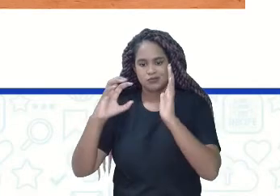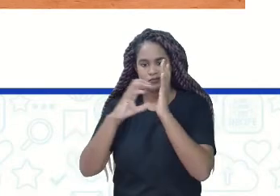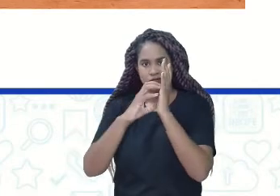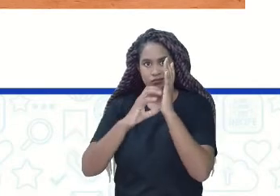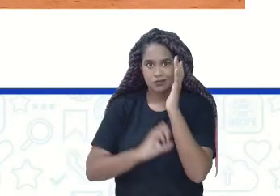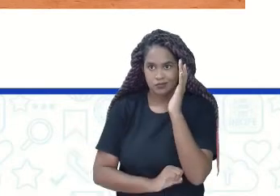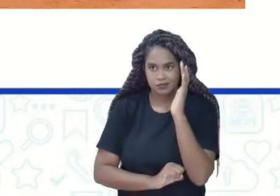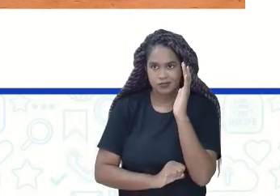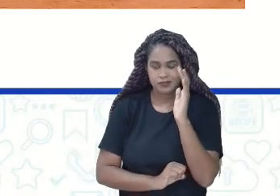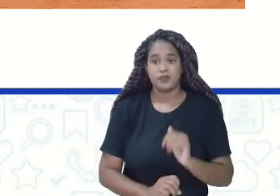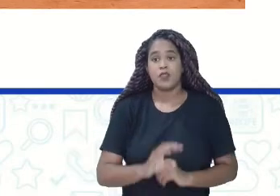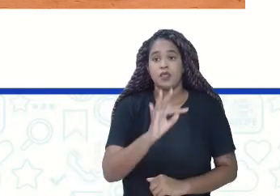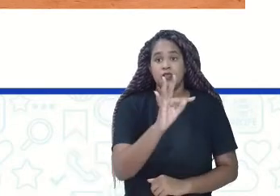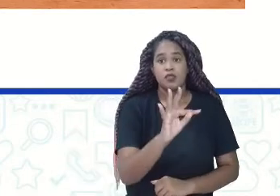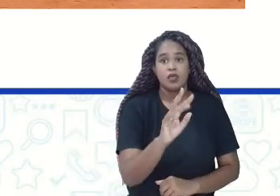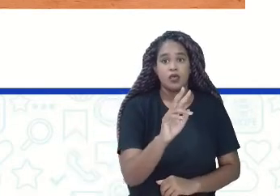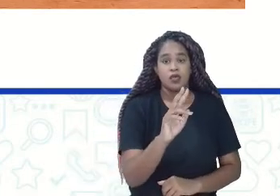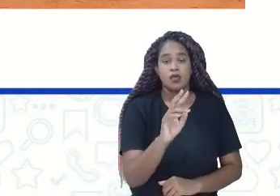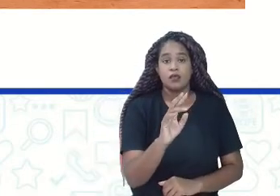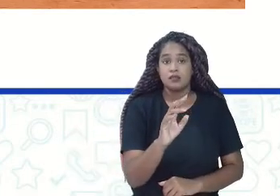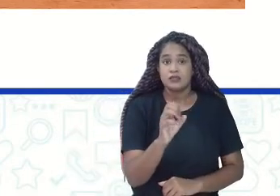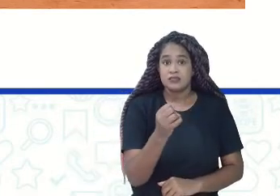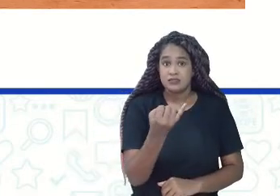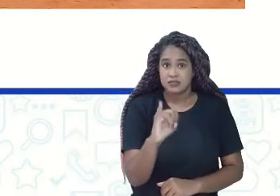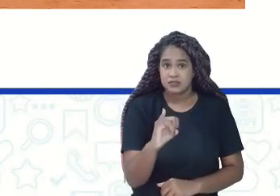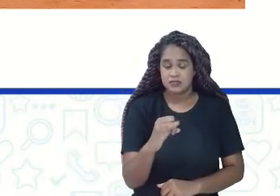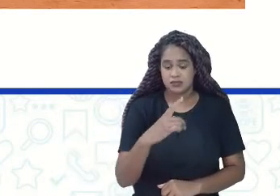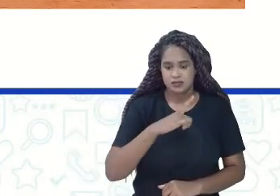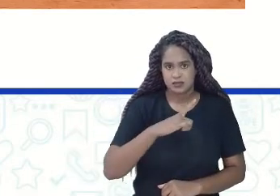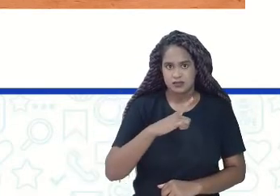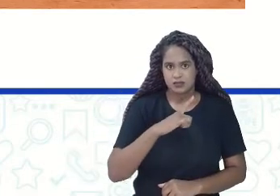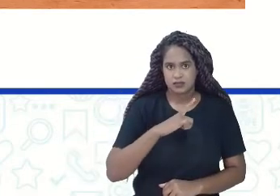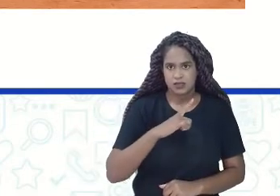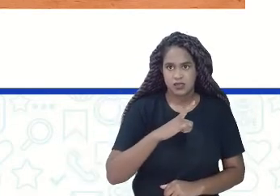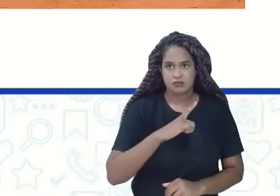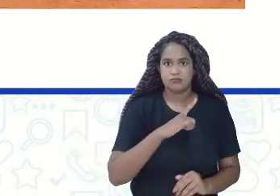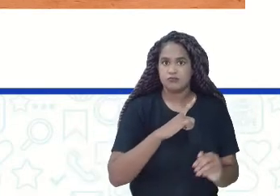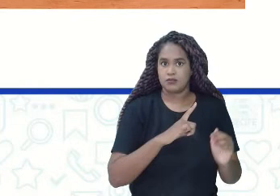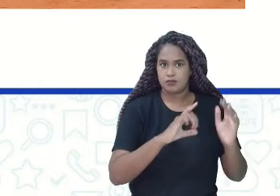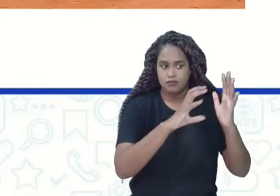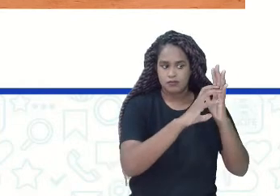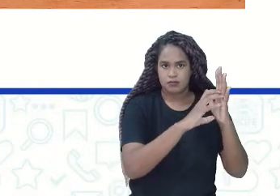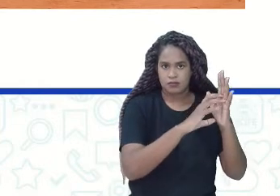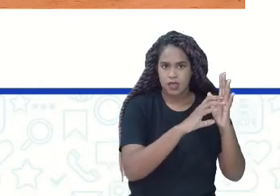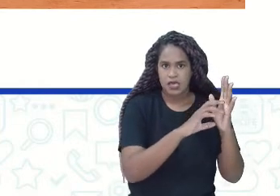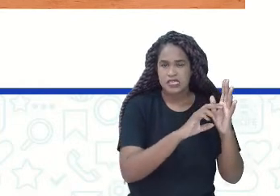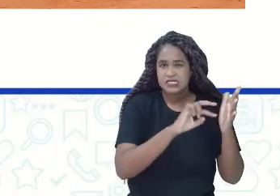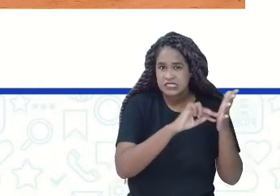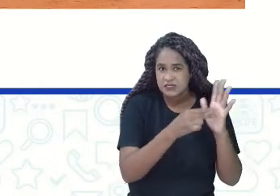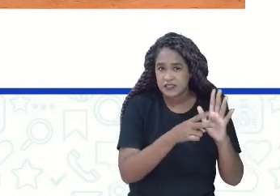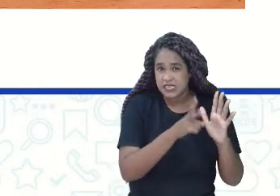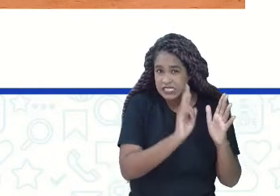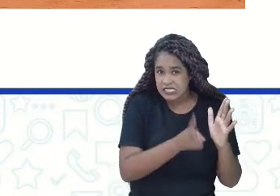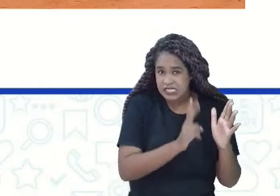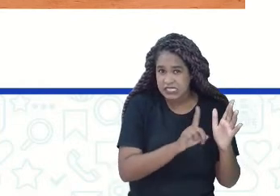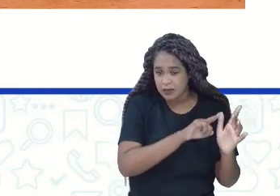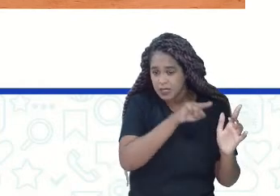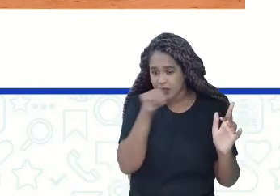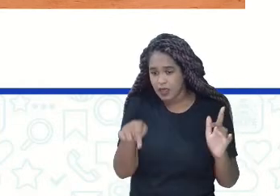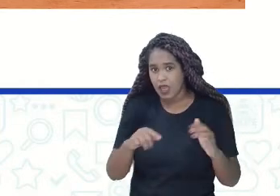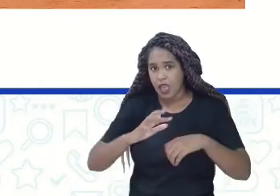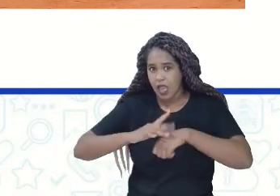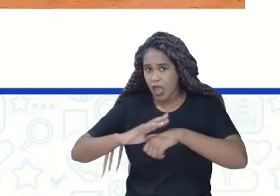Ter HIV não significa que a pessoa desenvolverá a AIDS. E a AIDS é a doença causada